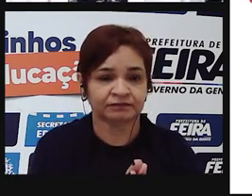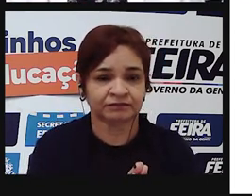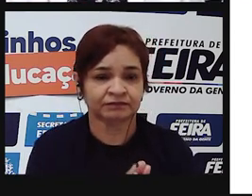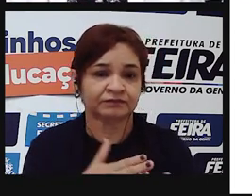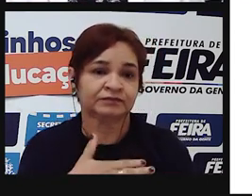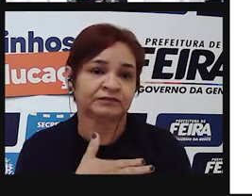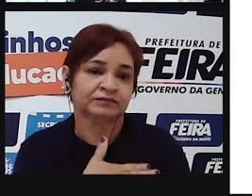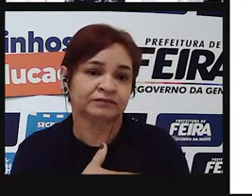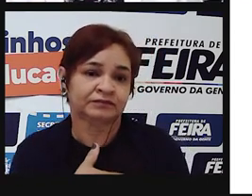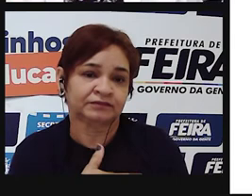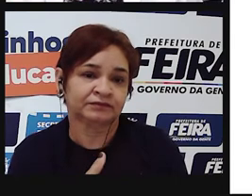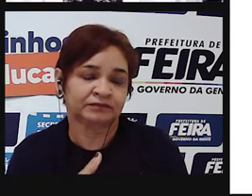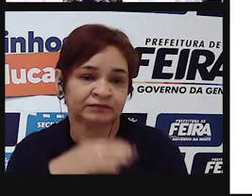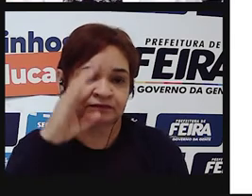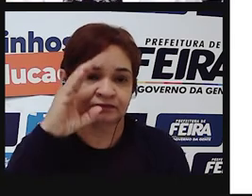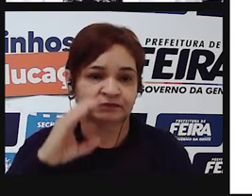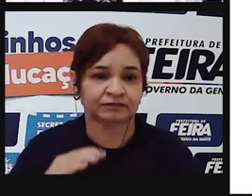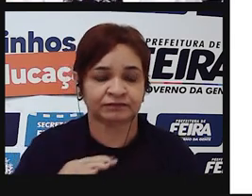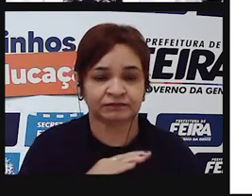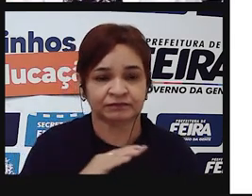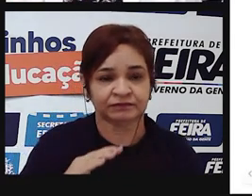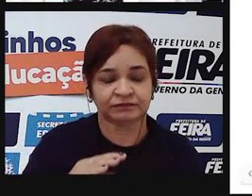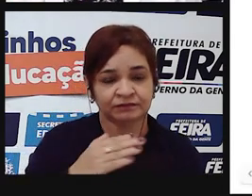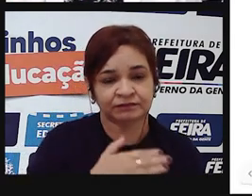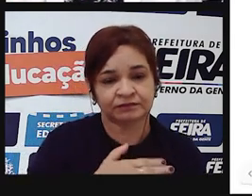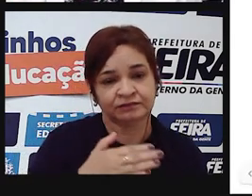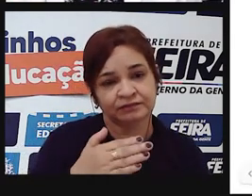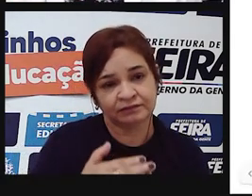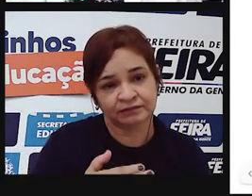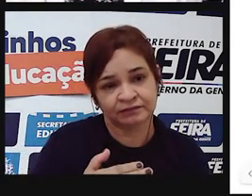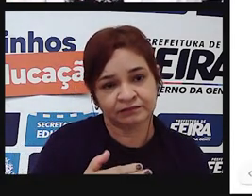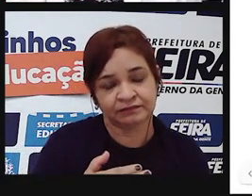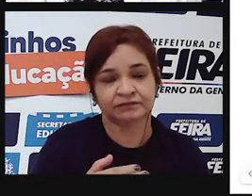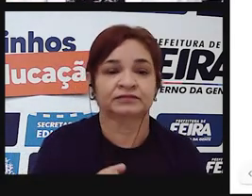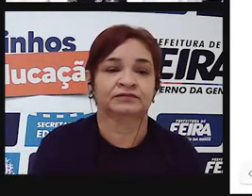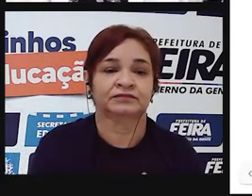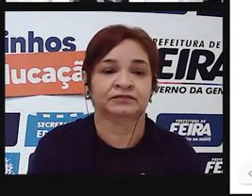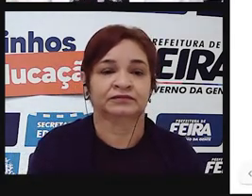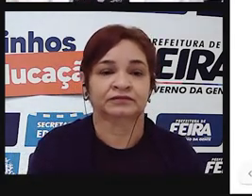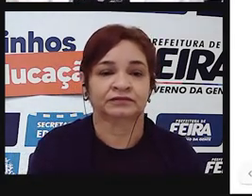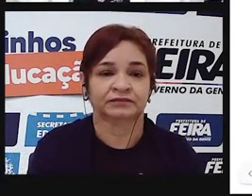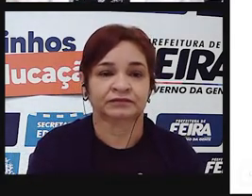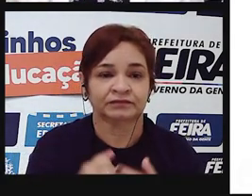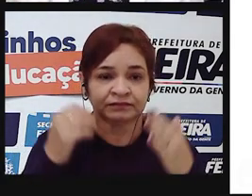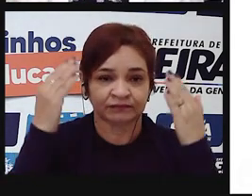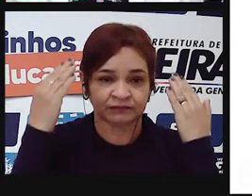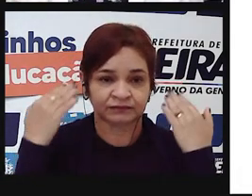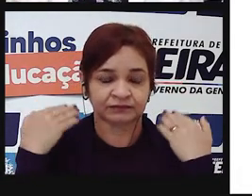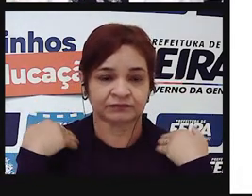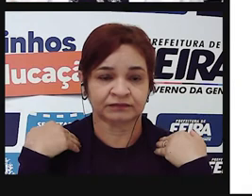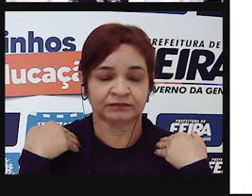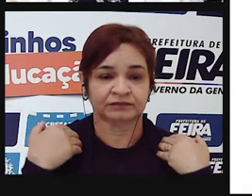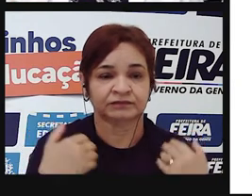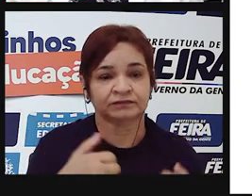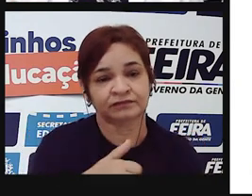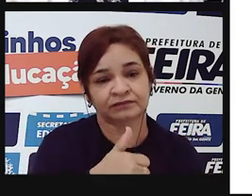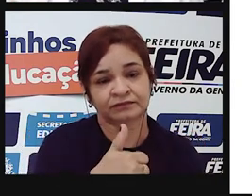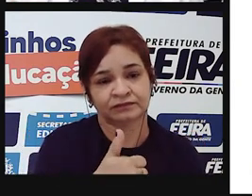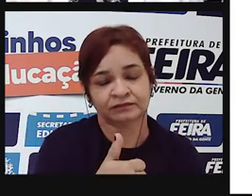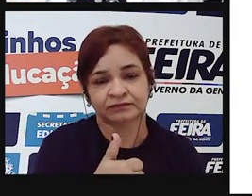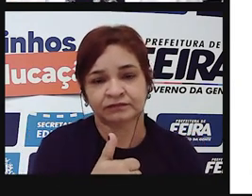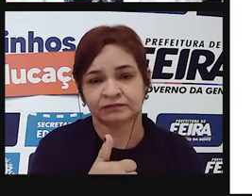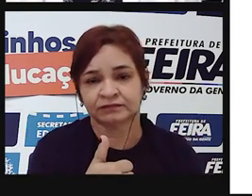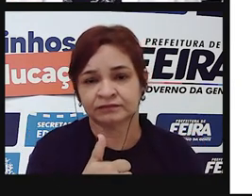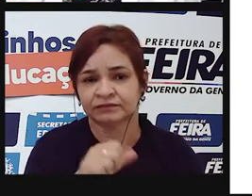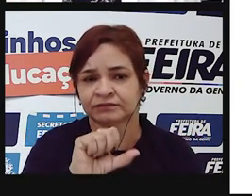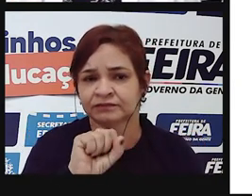Santana, o que explica parte da origem do nome da cidade. Entre os anos de